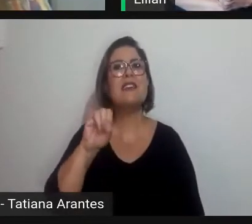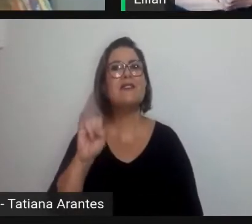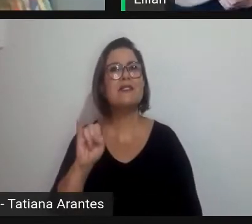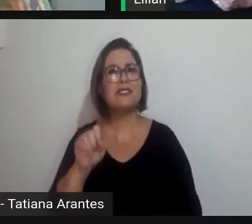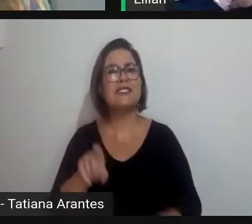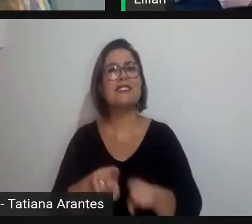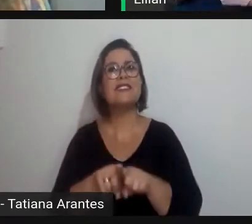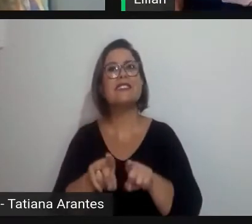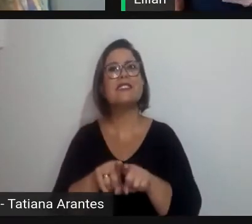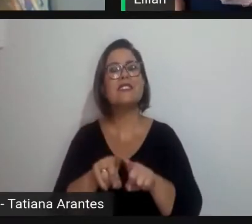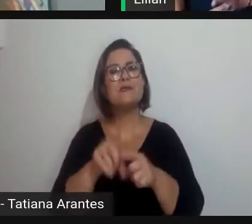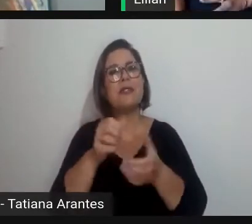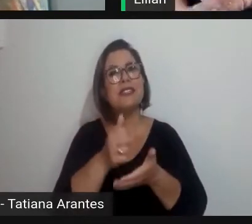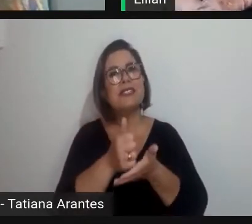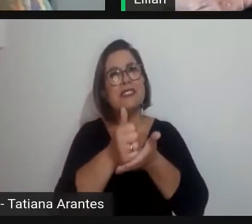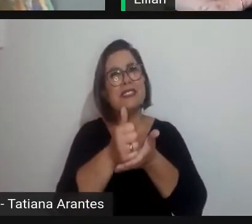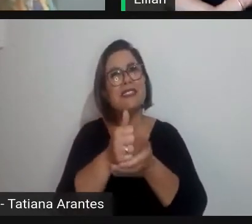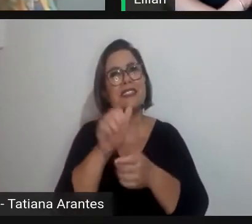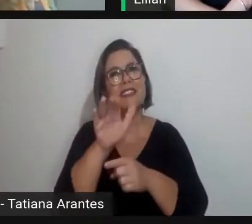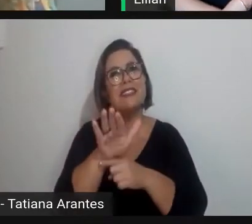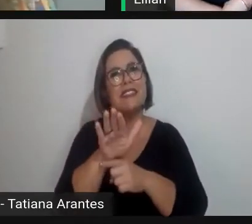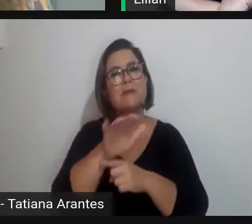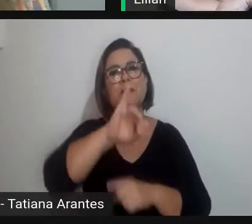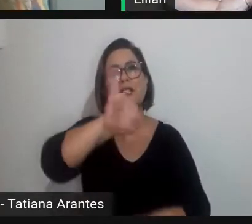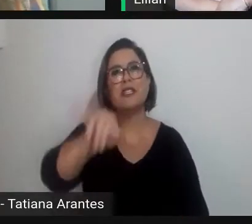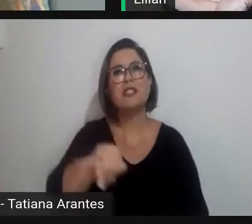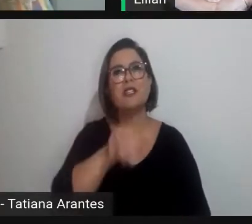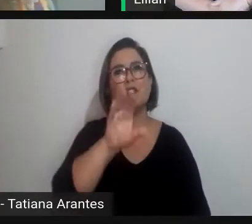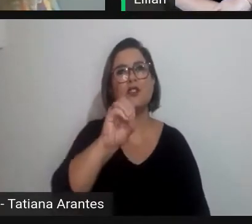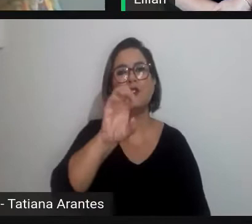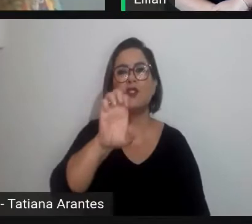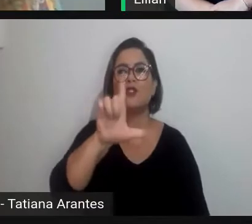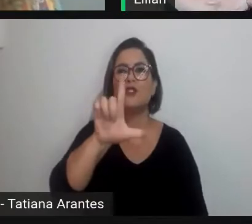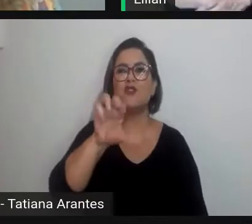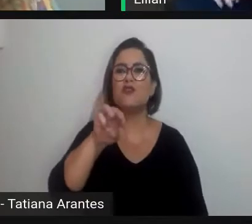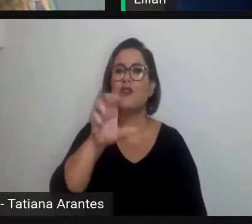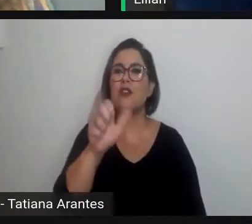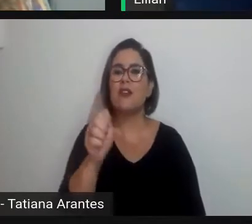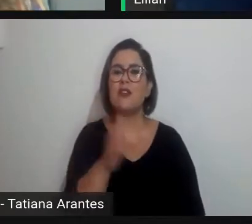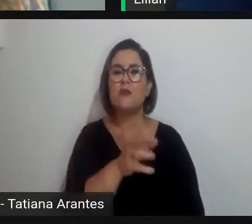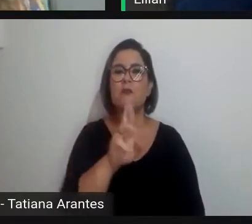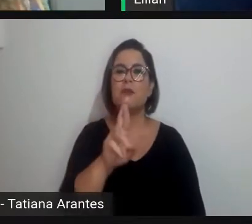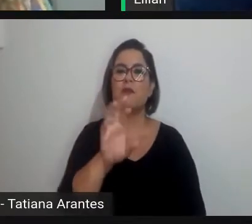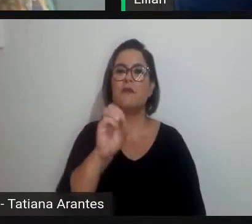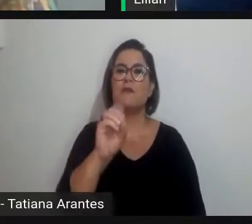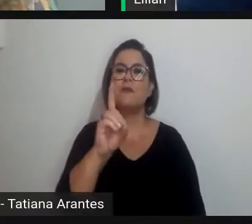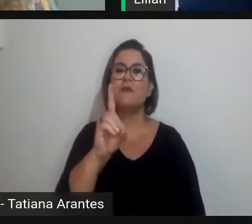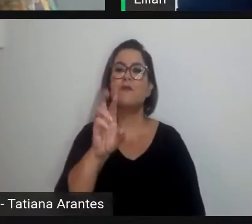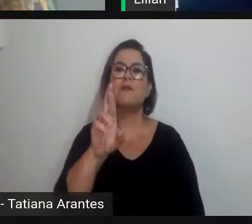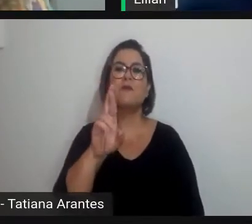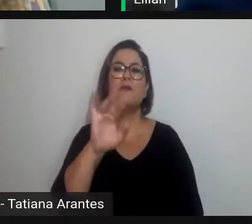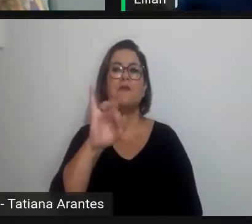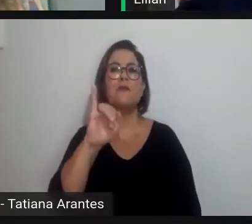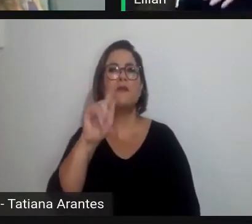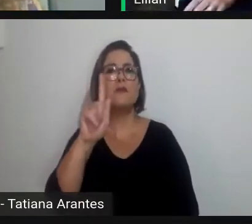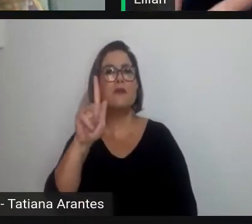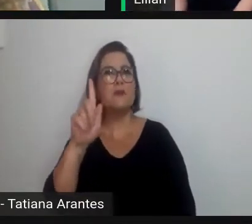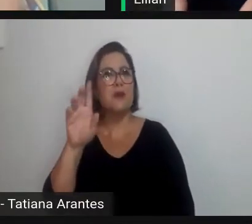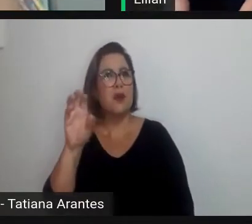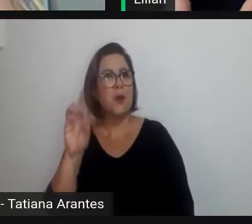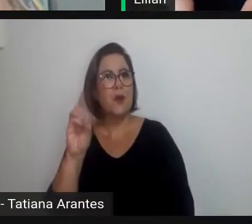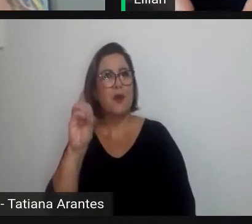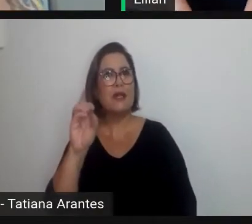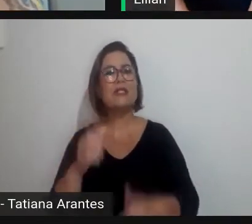o apoio aí da Joelma, do Rodrigo, por toda essa